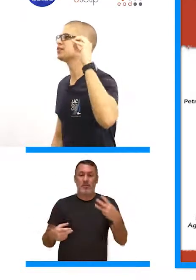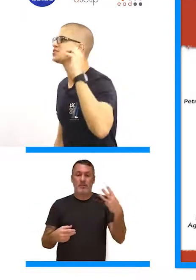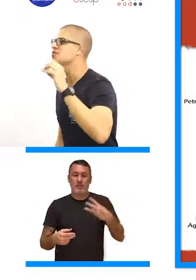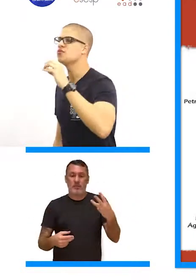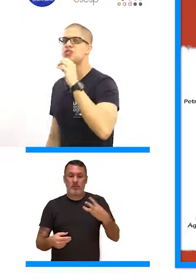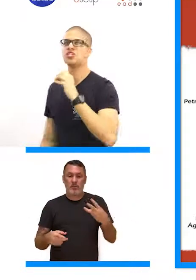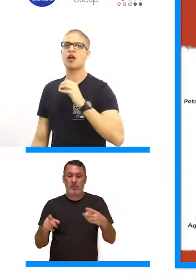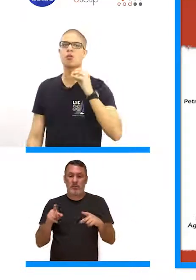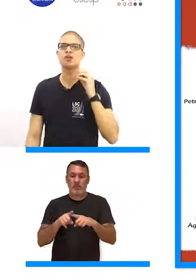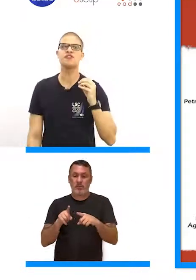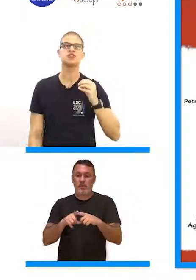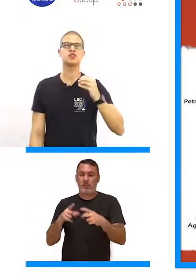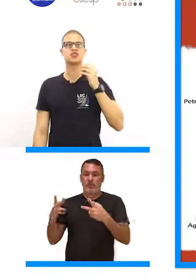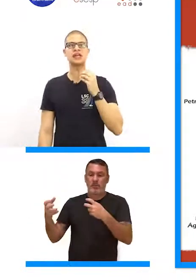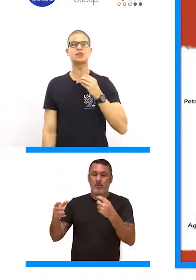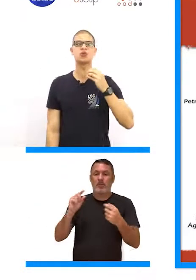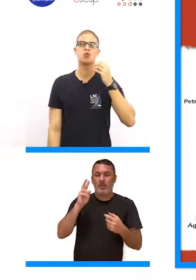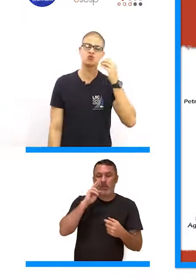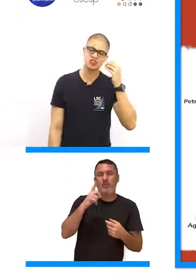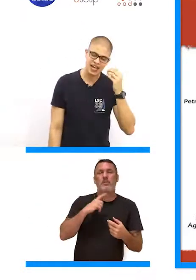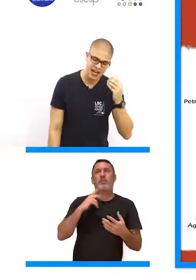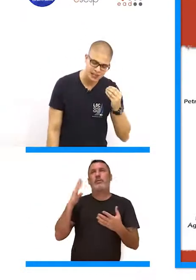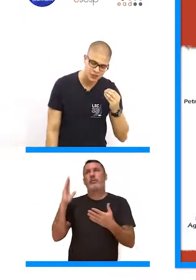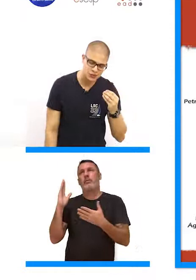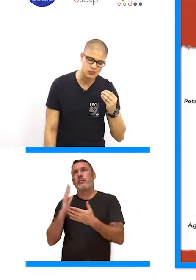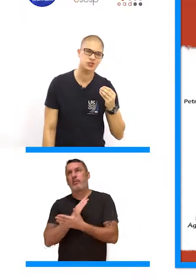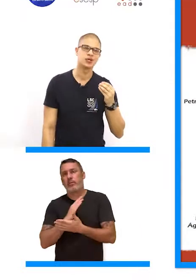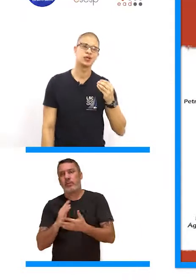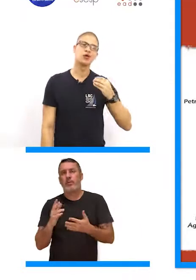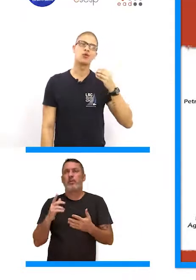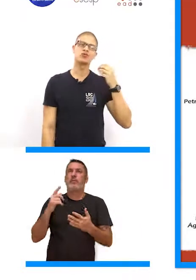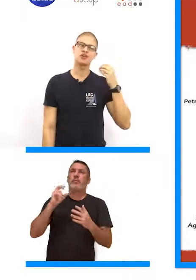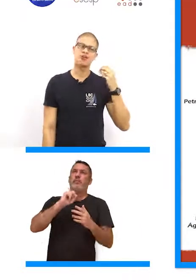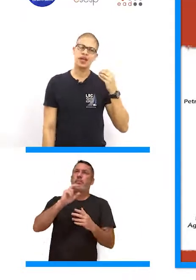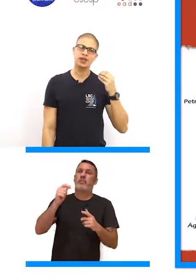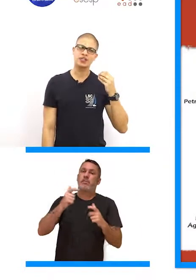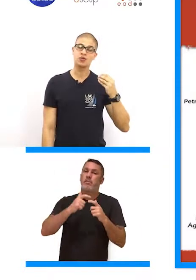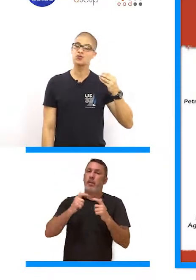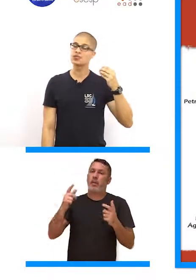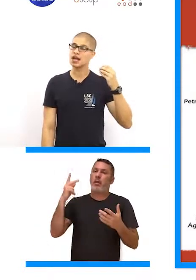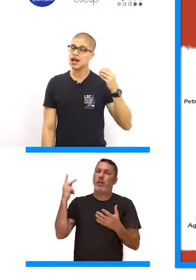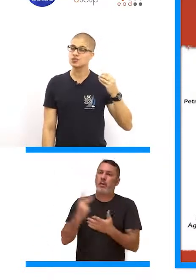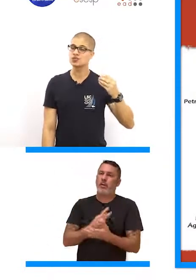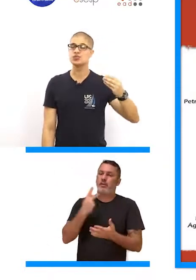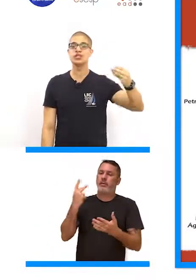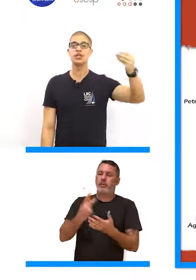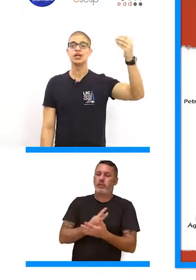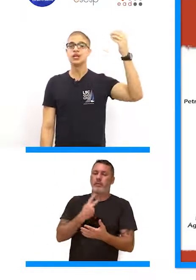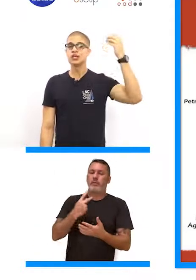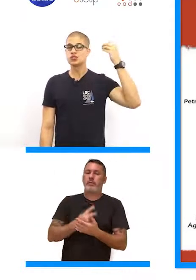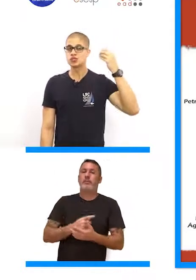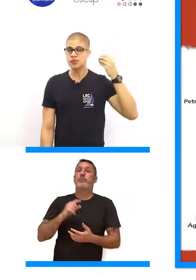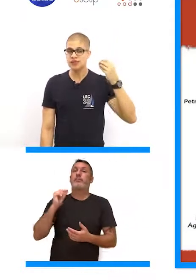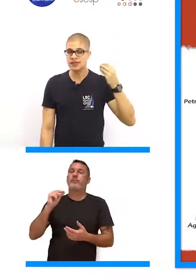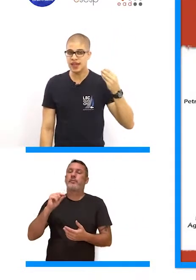a exploração de aquíferos. E nós temos alguns casos consequentes, alguns casos